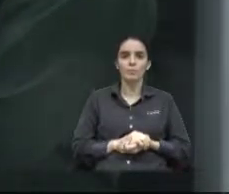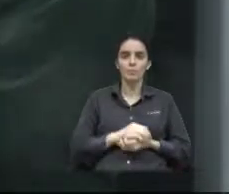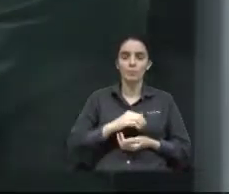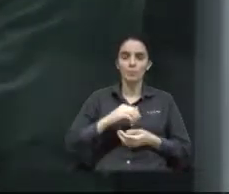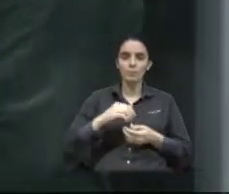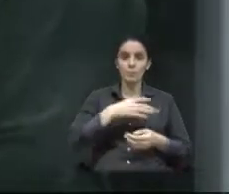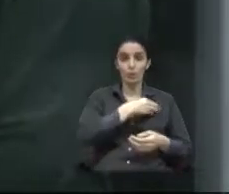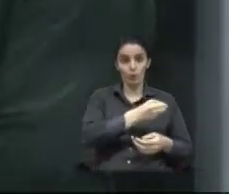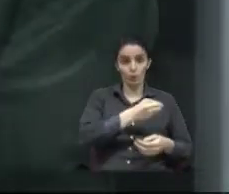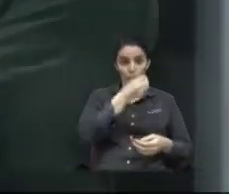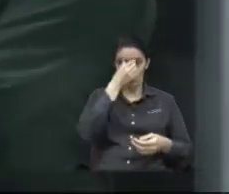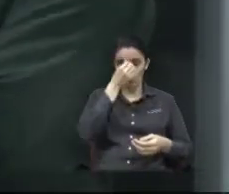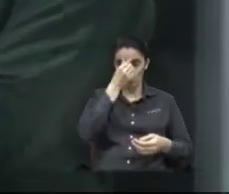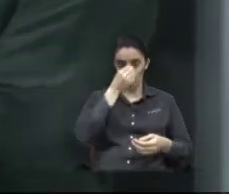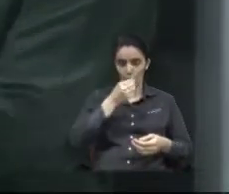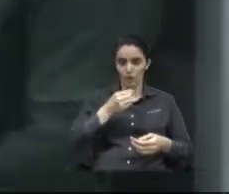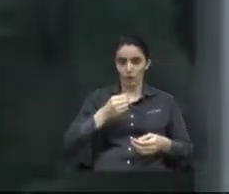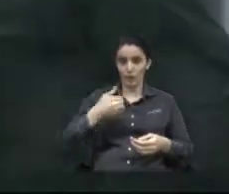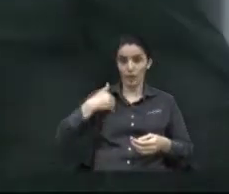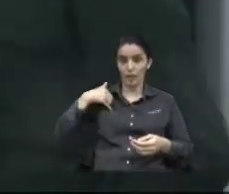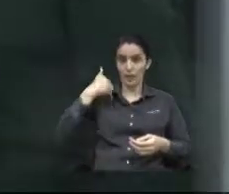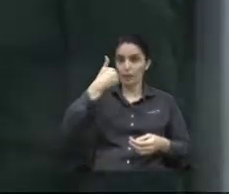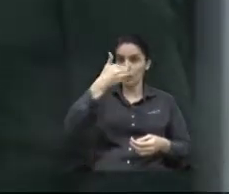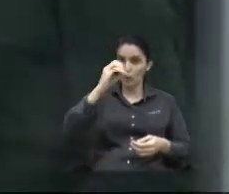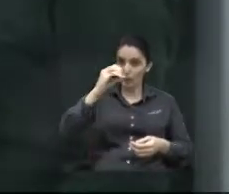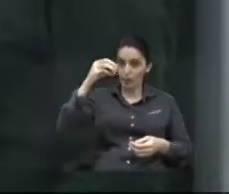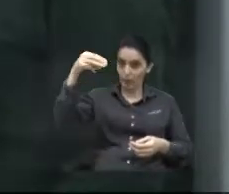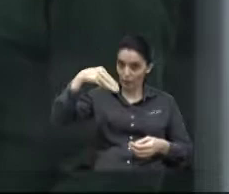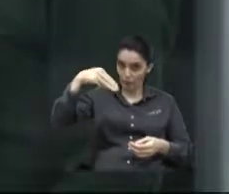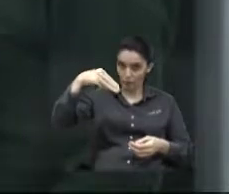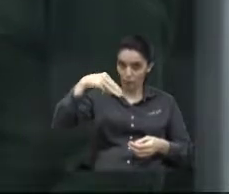meses, adoecido no hospital, através do convênio,